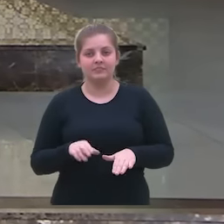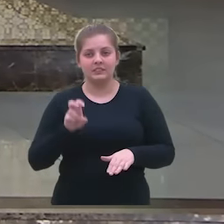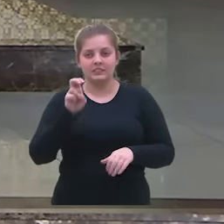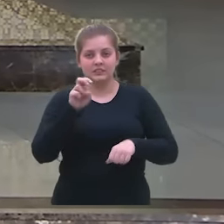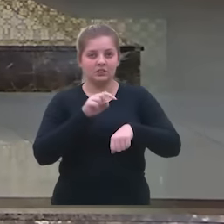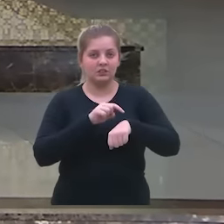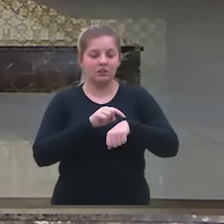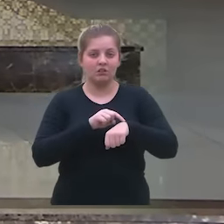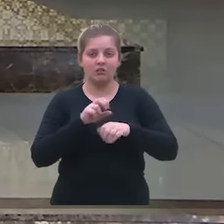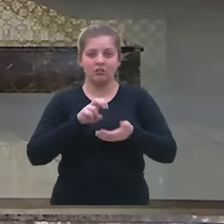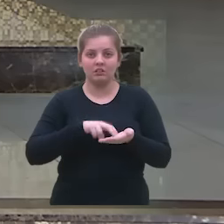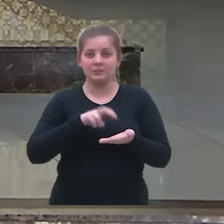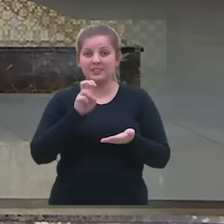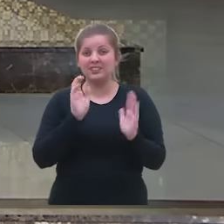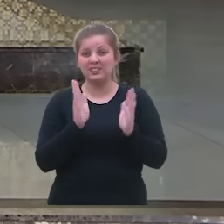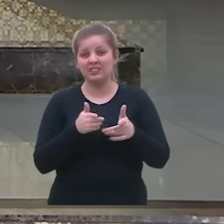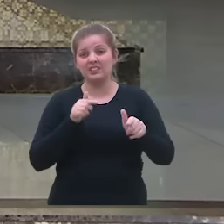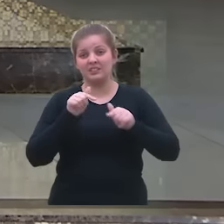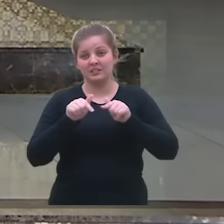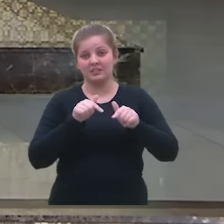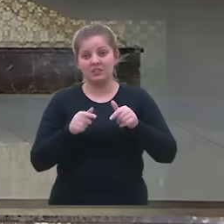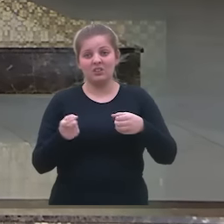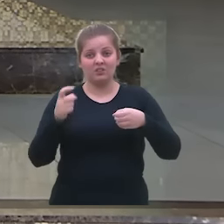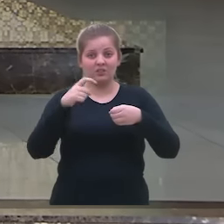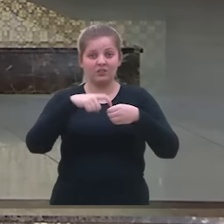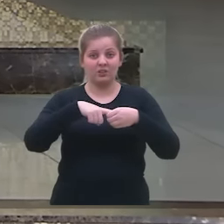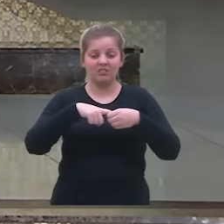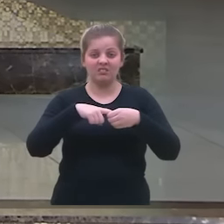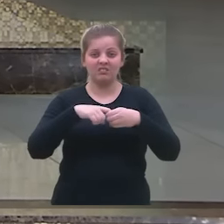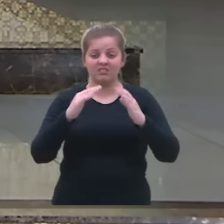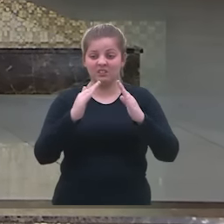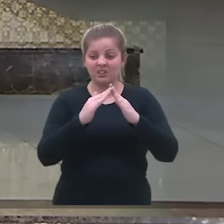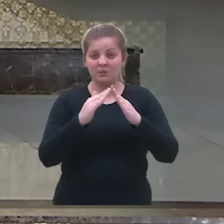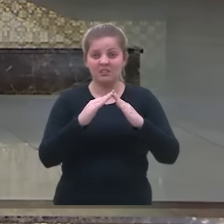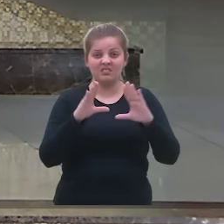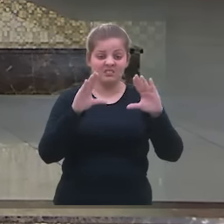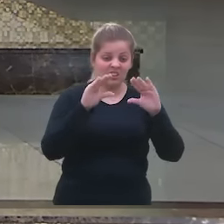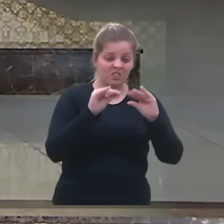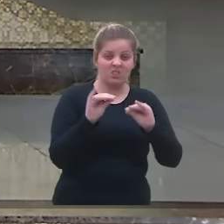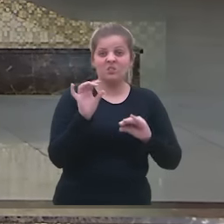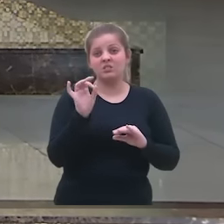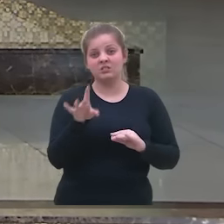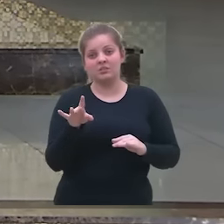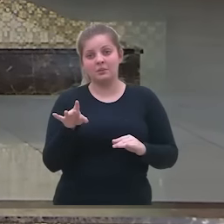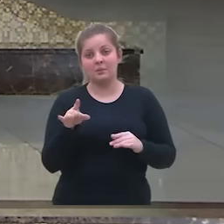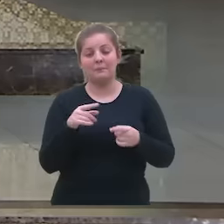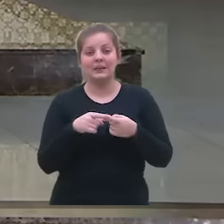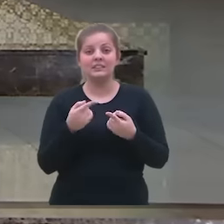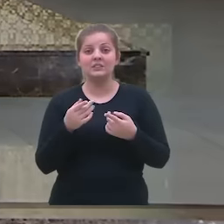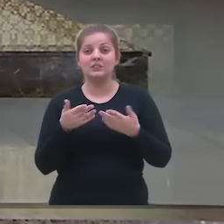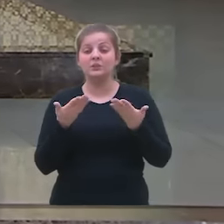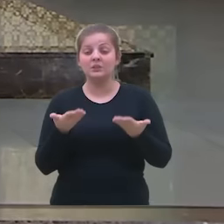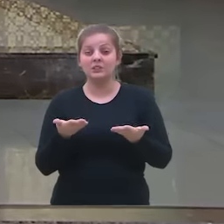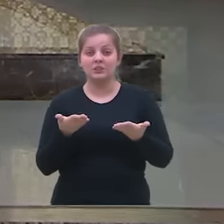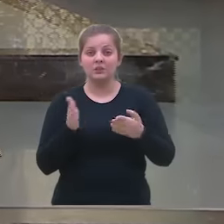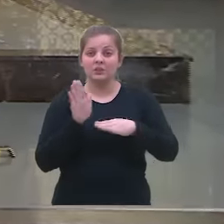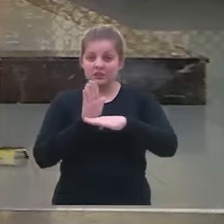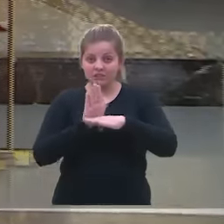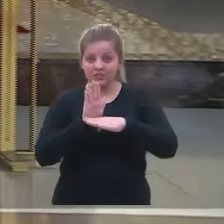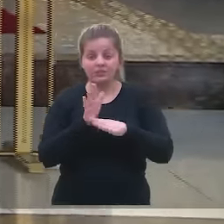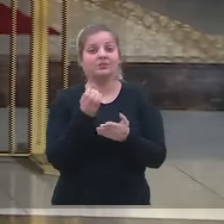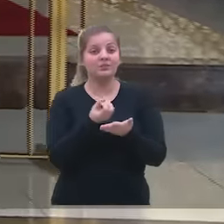manhã já estão trabalhando volta para casa 8 horas da noite mas quando você ajuda uma obra como a obra